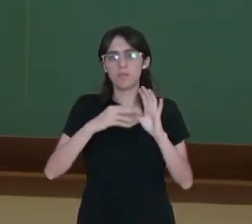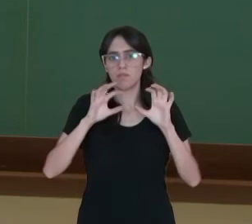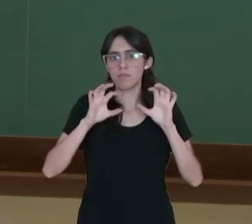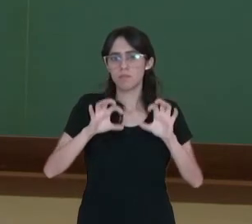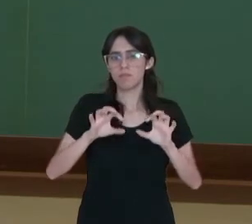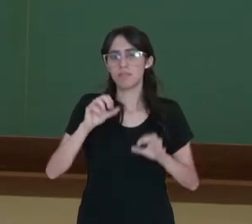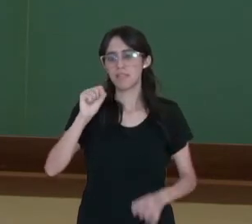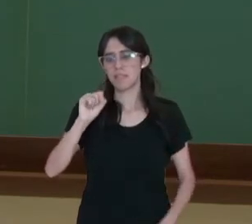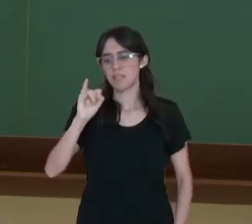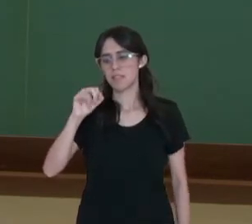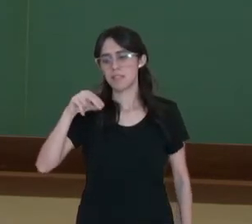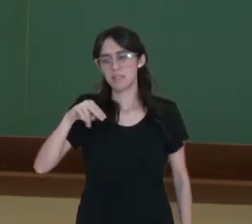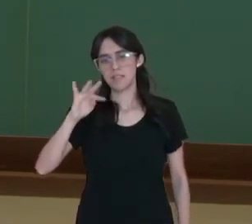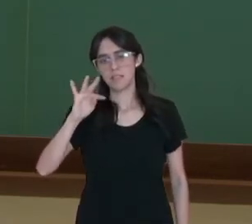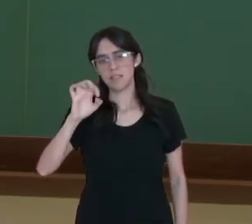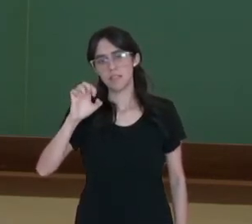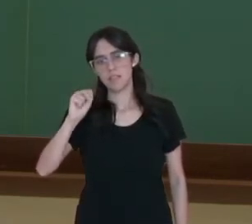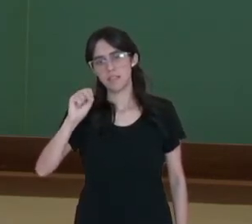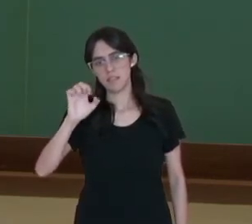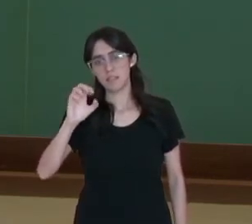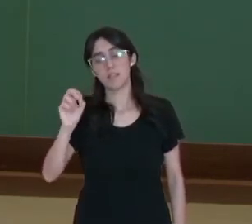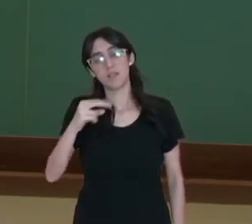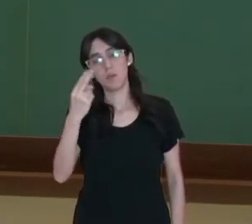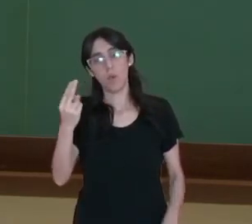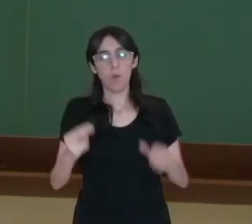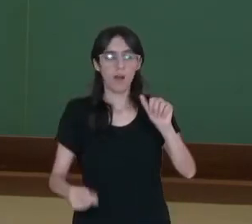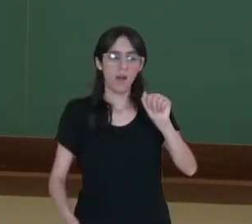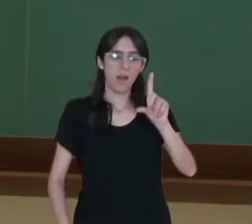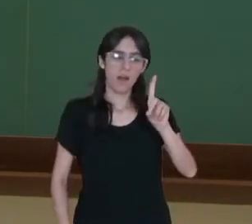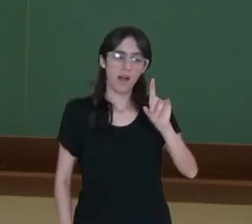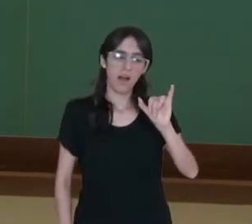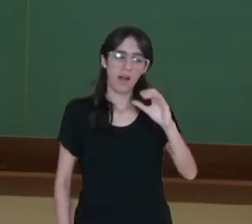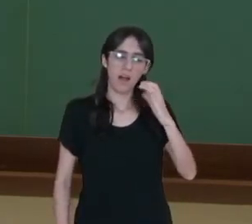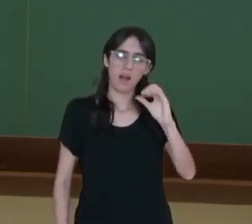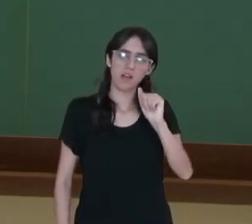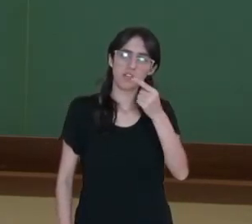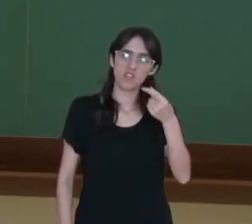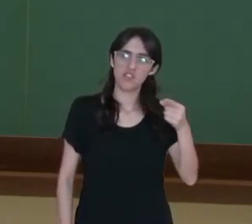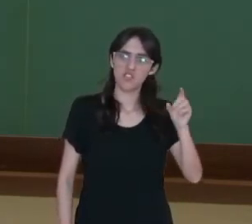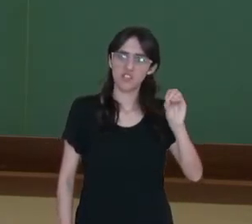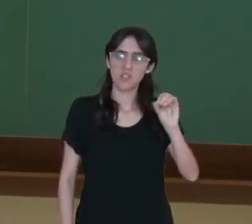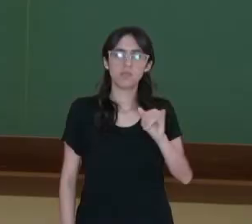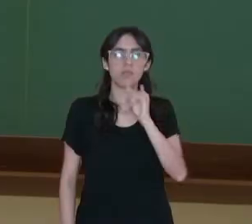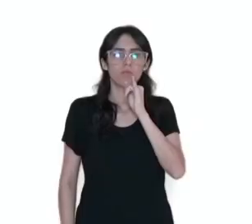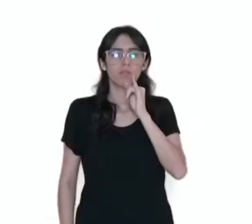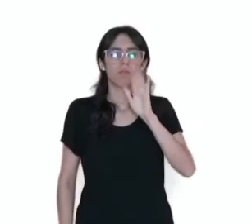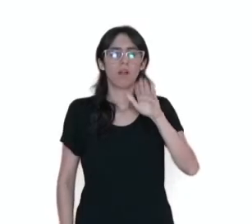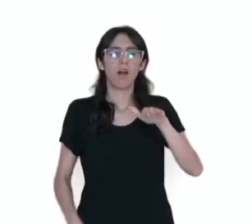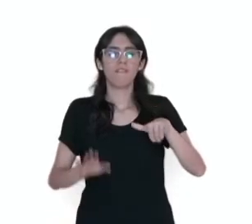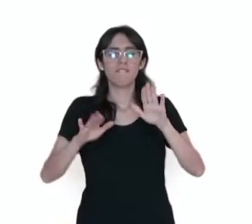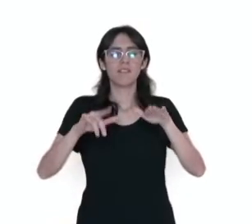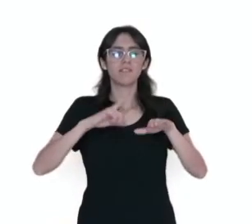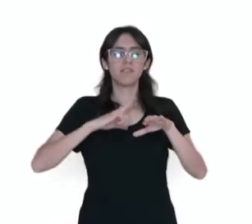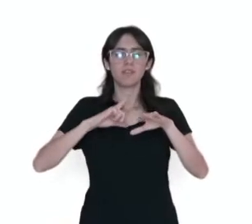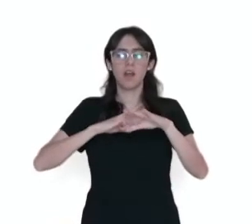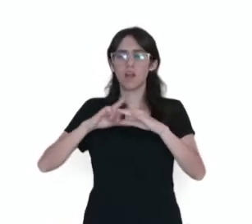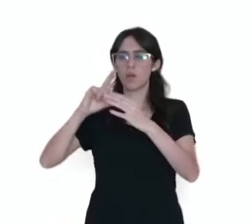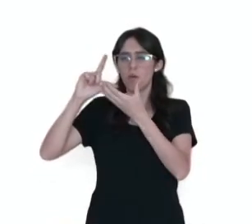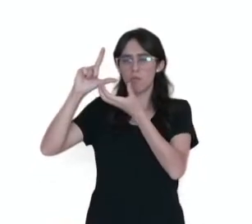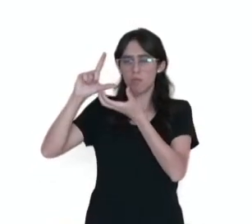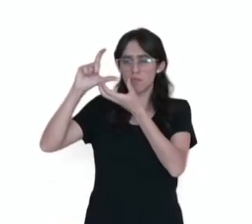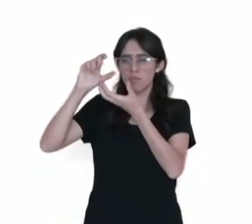de síntese ou de adição. Um exemplo, a reação utilizada em flashes fotográficos descartáveis e